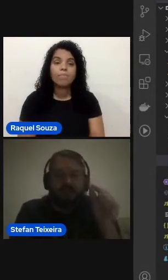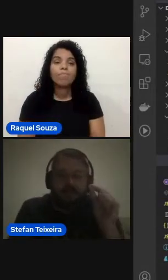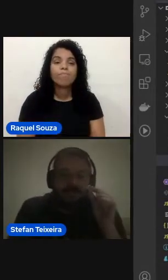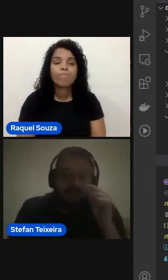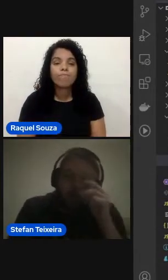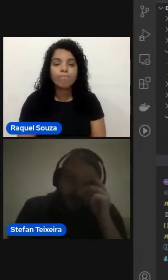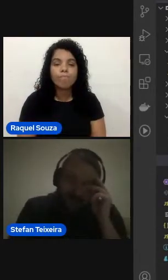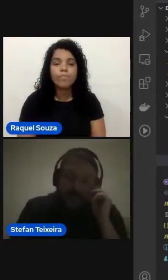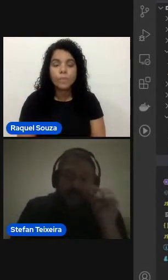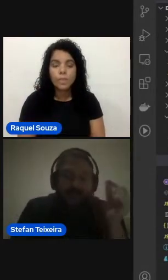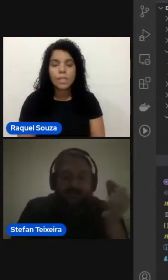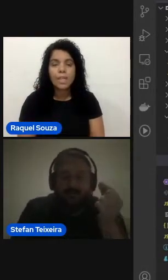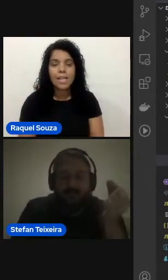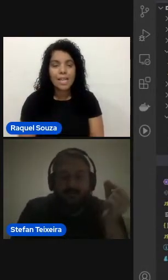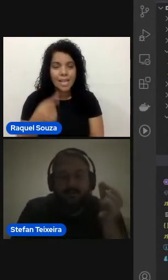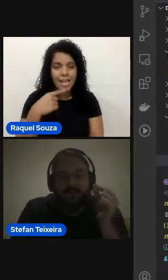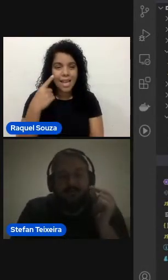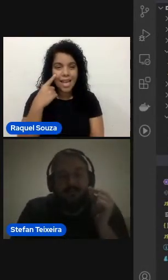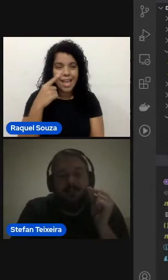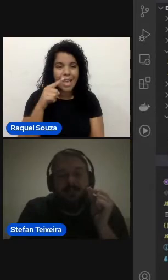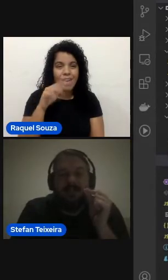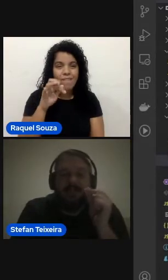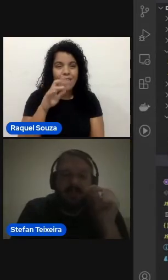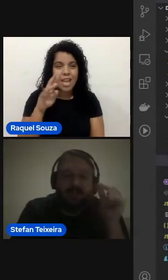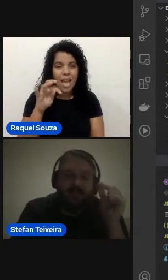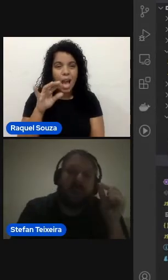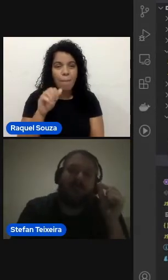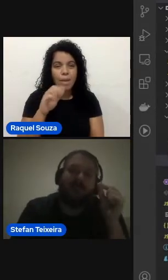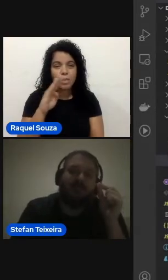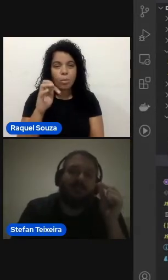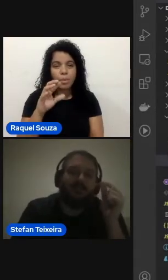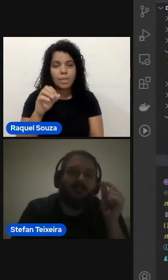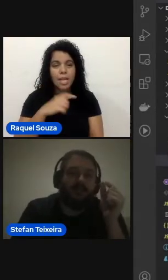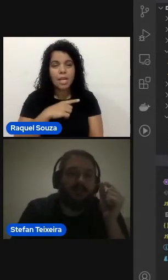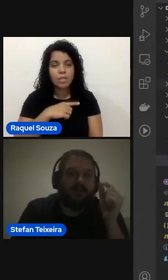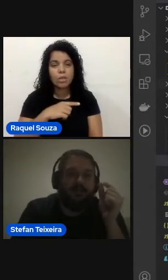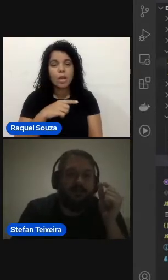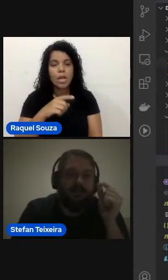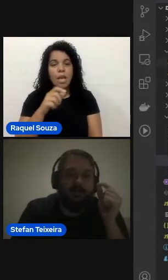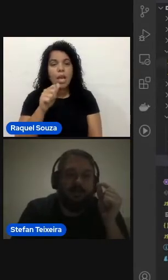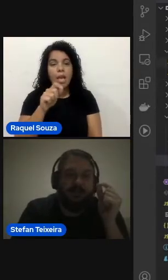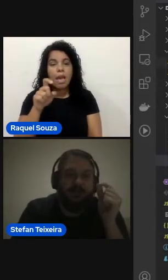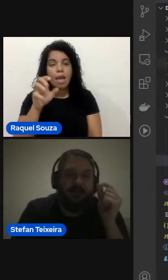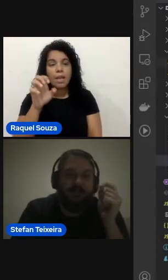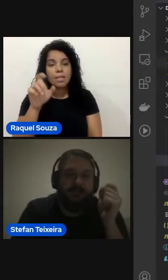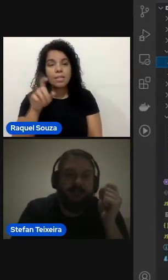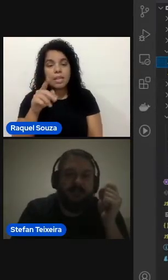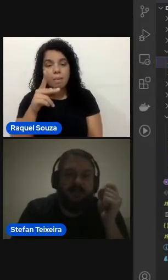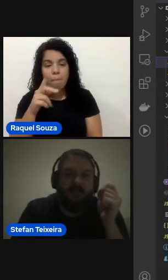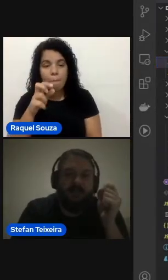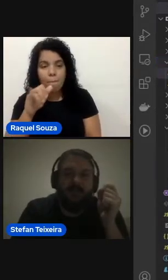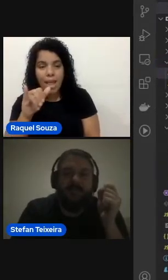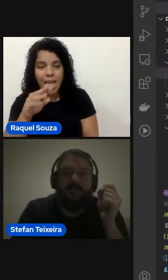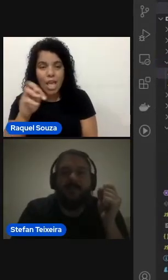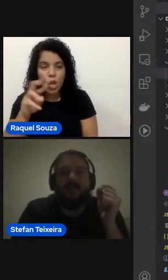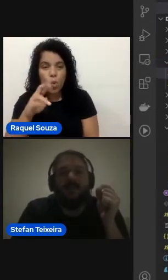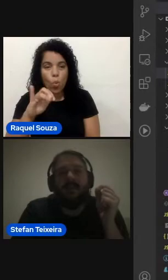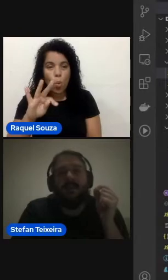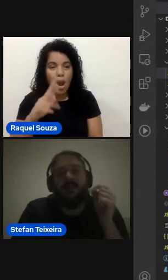Aquela ferramenta, aquela biblioteca X-Playwright, como que funciona? Eu já criei aqui um helper.